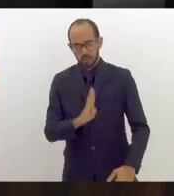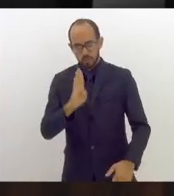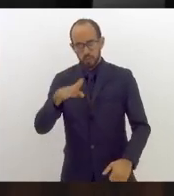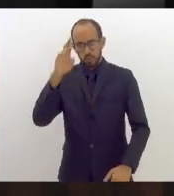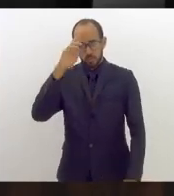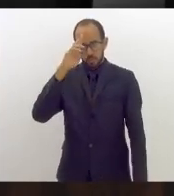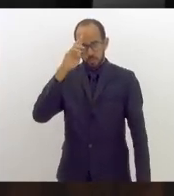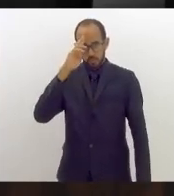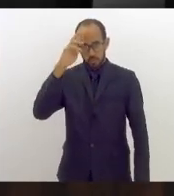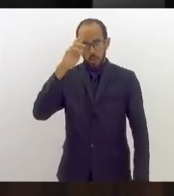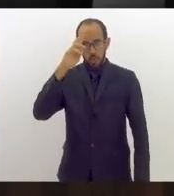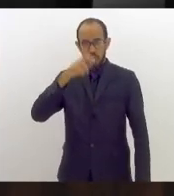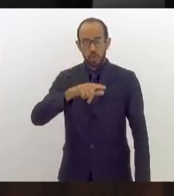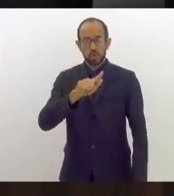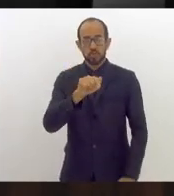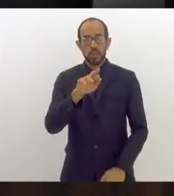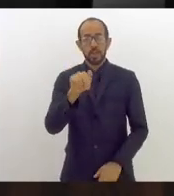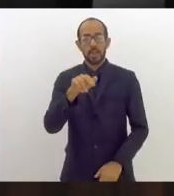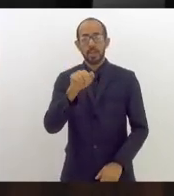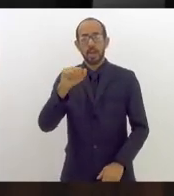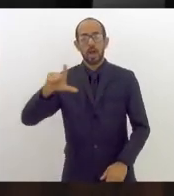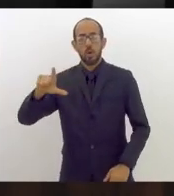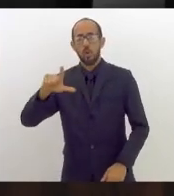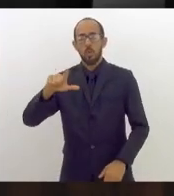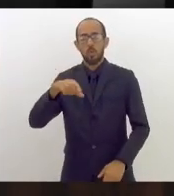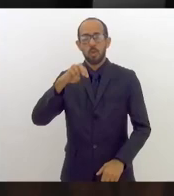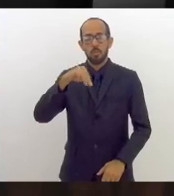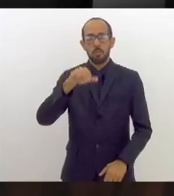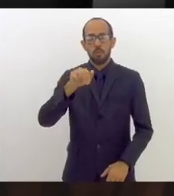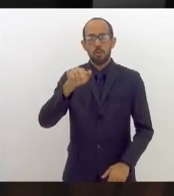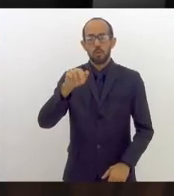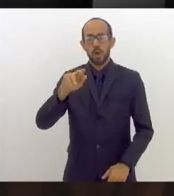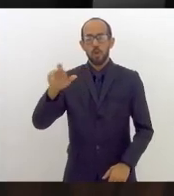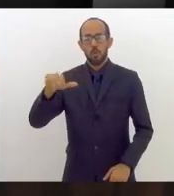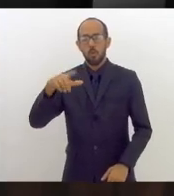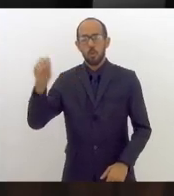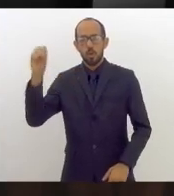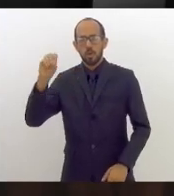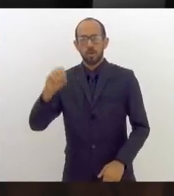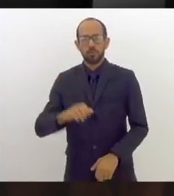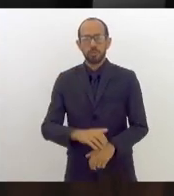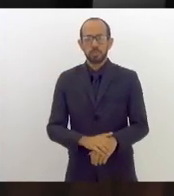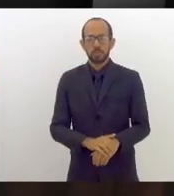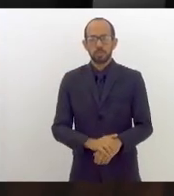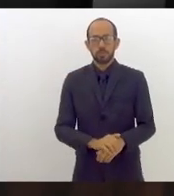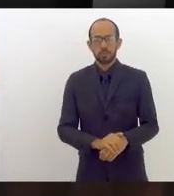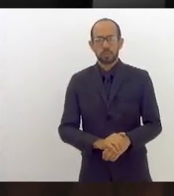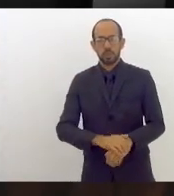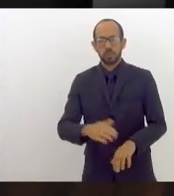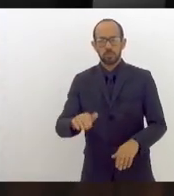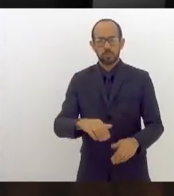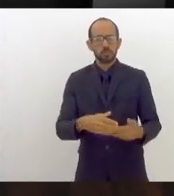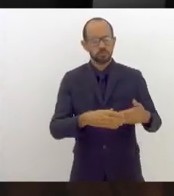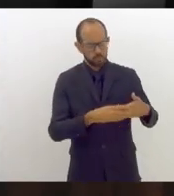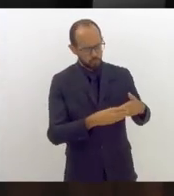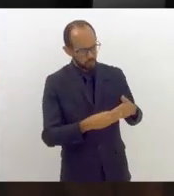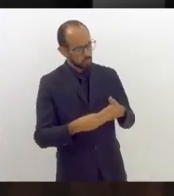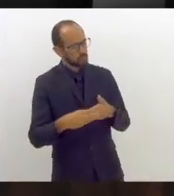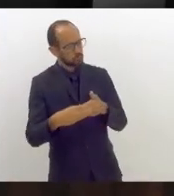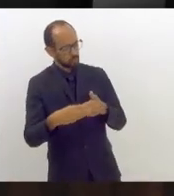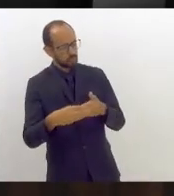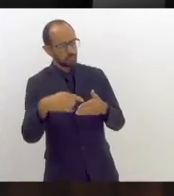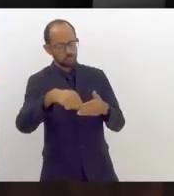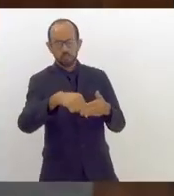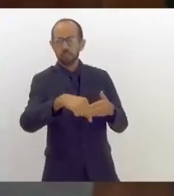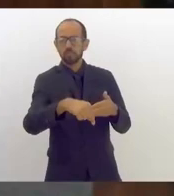Antônio Hamilton Martins Mourão solicita ao cerimonial que conduza homenageado a mesa de honra